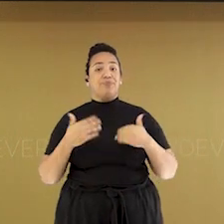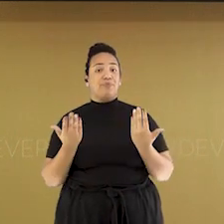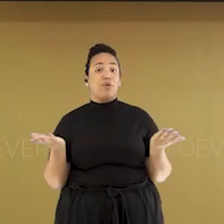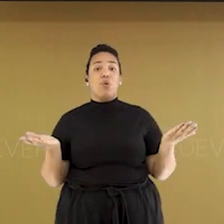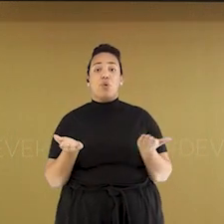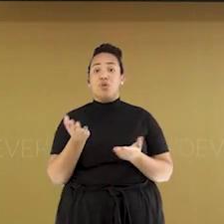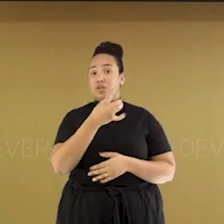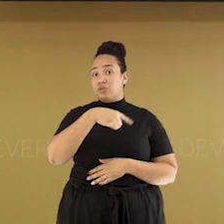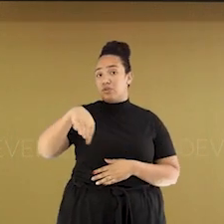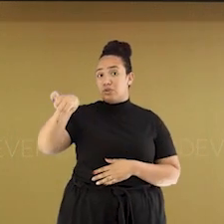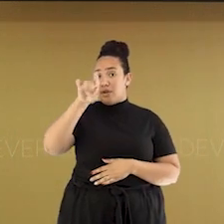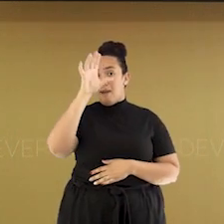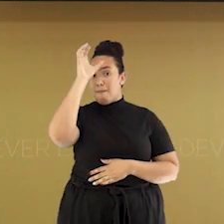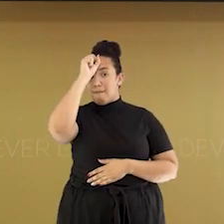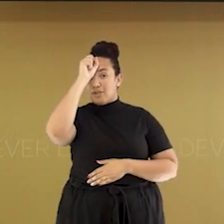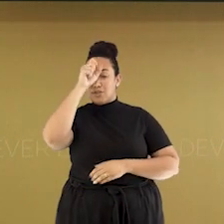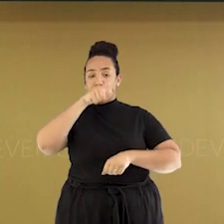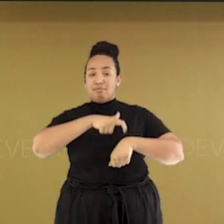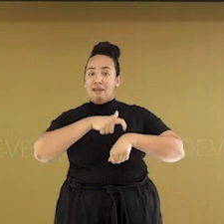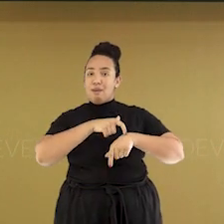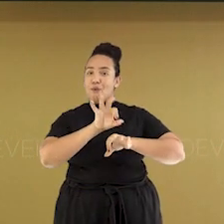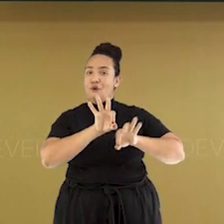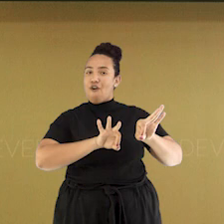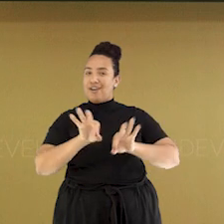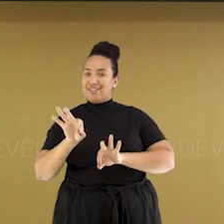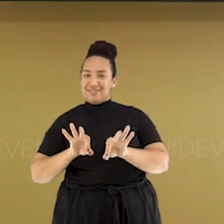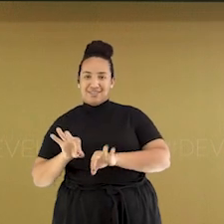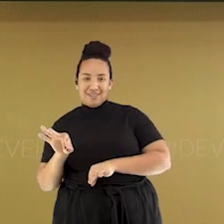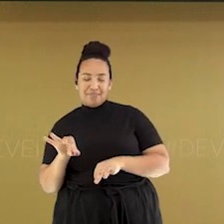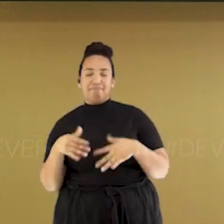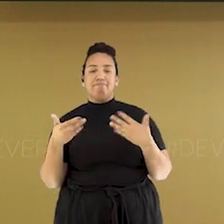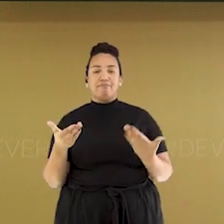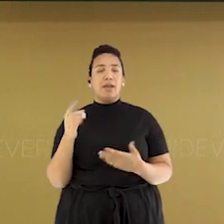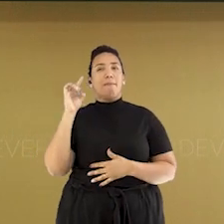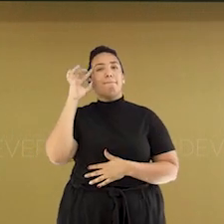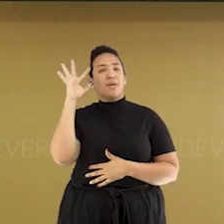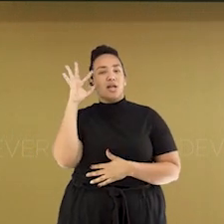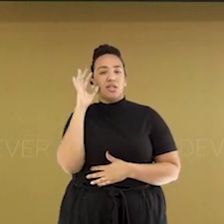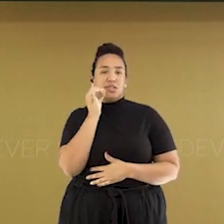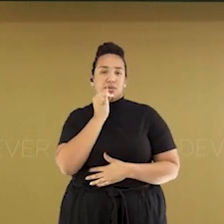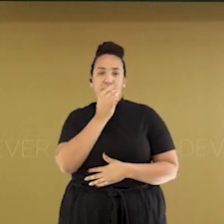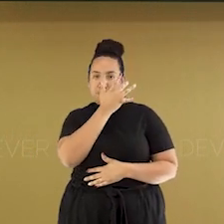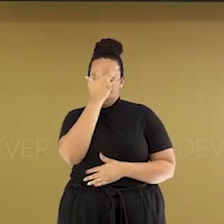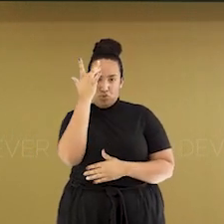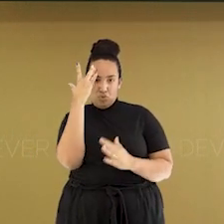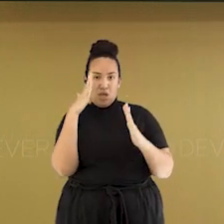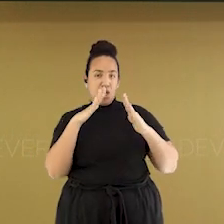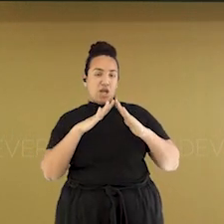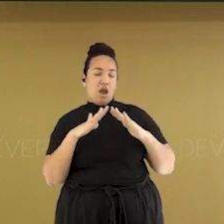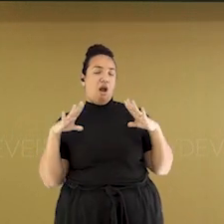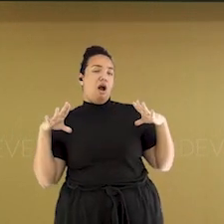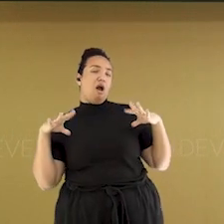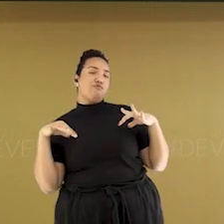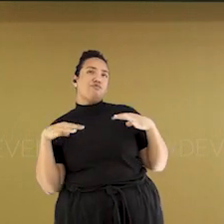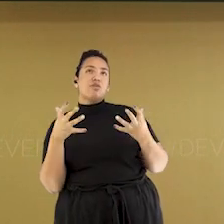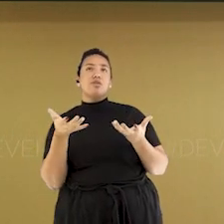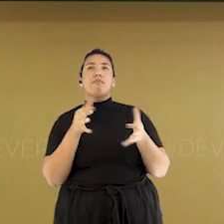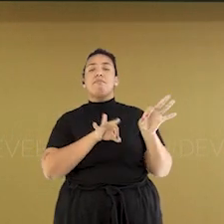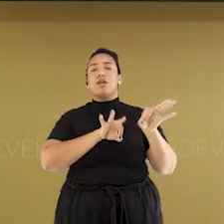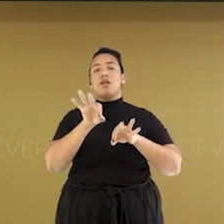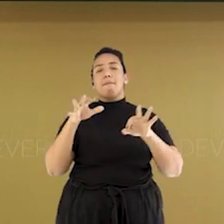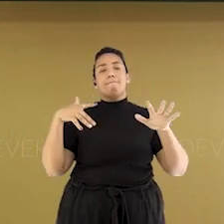aprendendo a organizar o próprio tempo. Imagina aí uma pessoa que está em casa planejando sair, passear, e